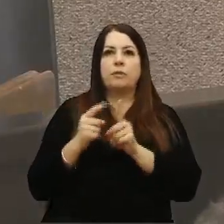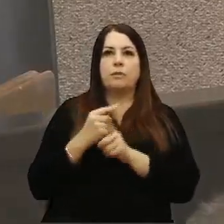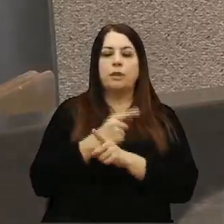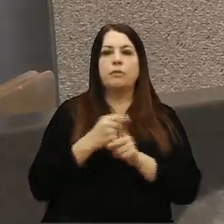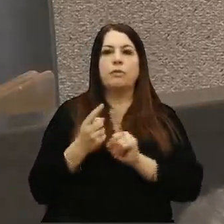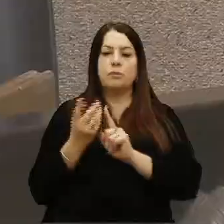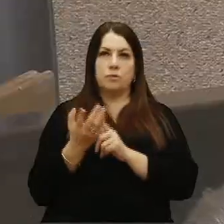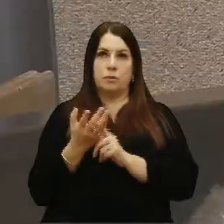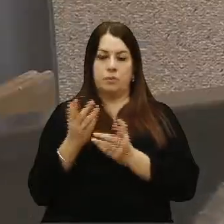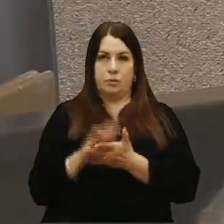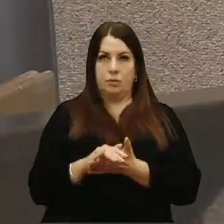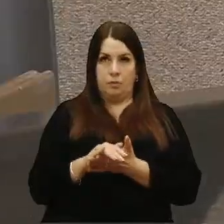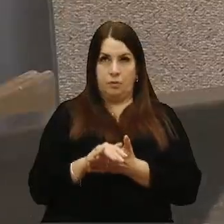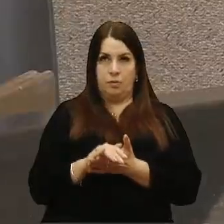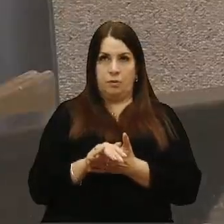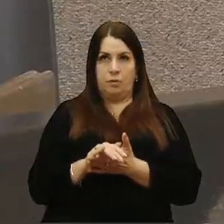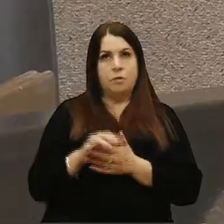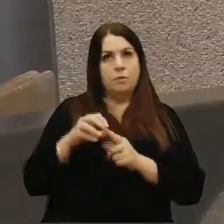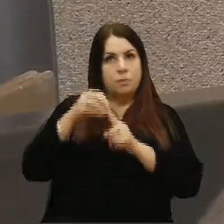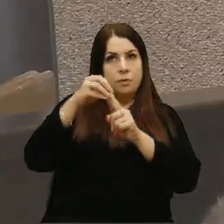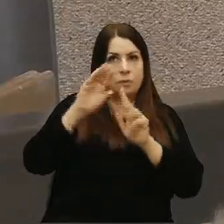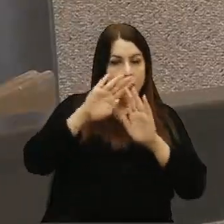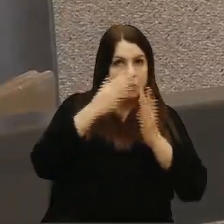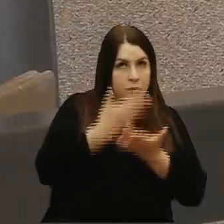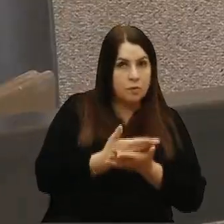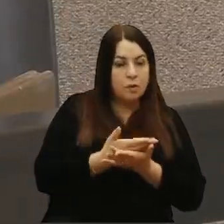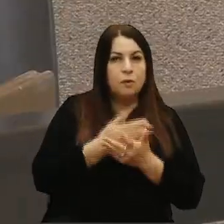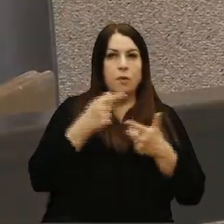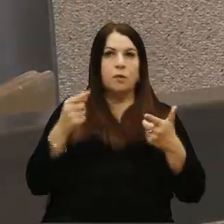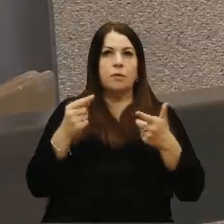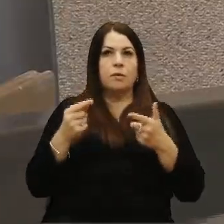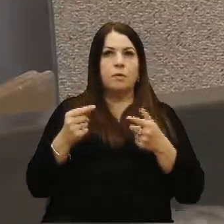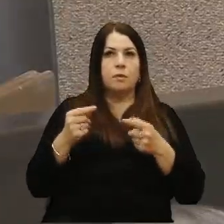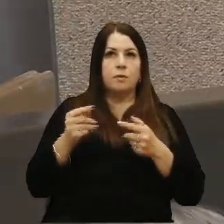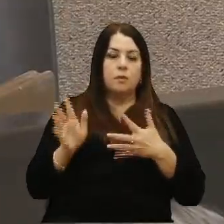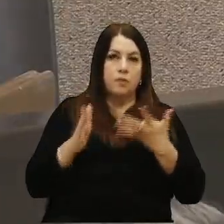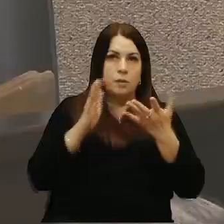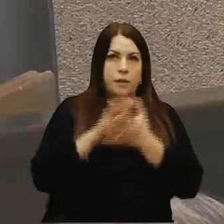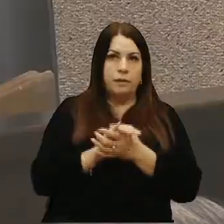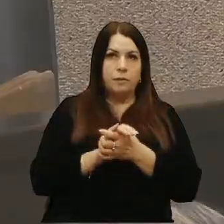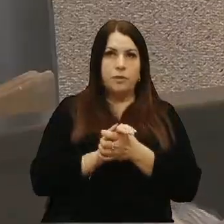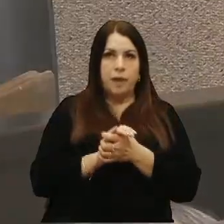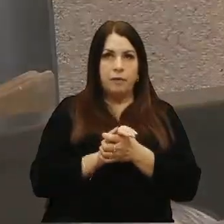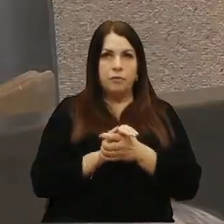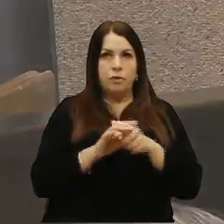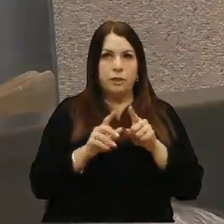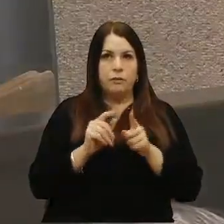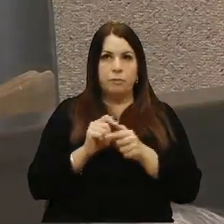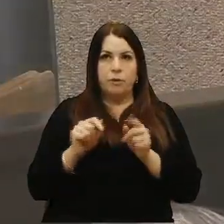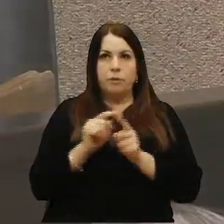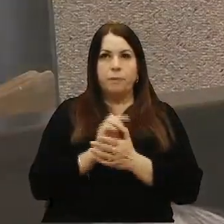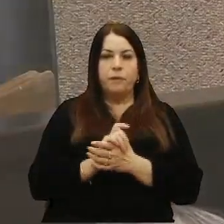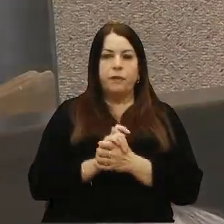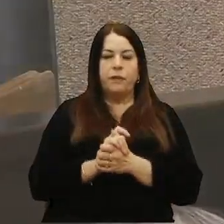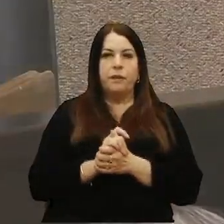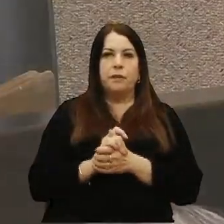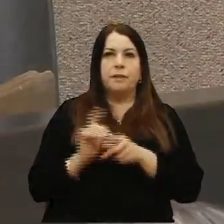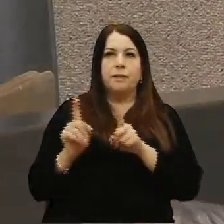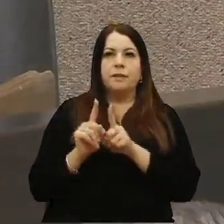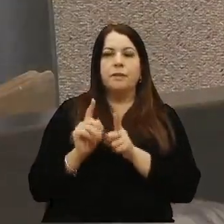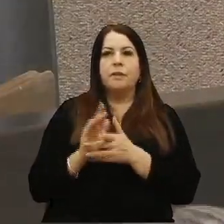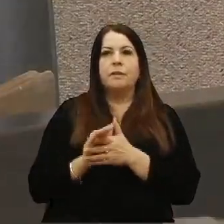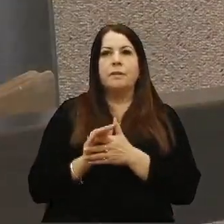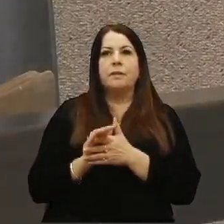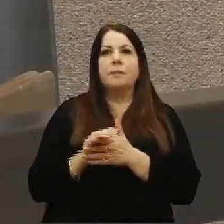letras, principalmente nas nossas escolas, onde são cultuadas, né? Muitas das nossas tradições. Quanto à questão do Oruan,